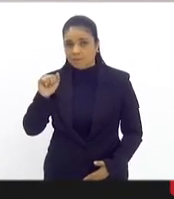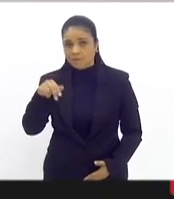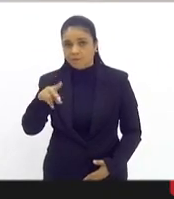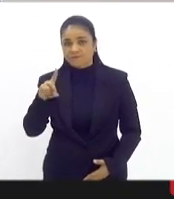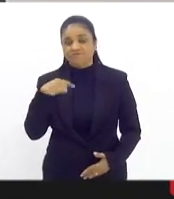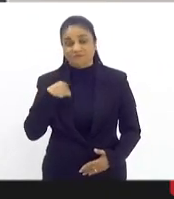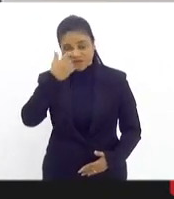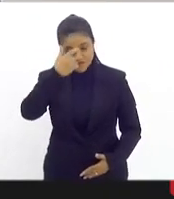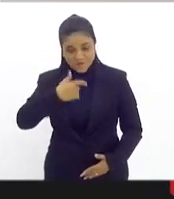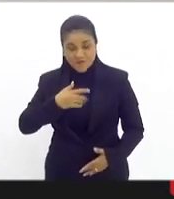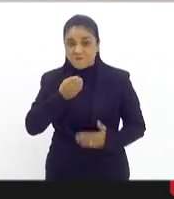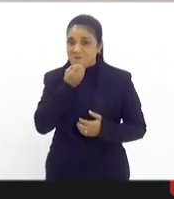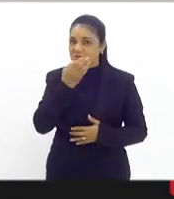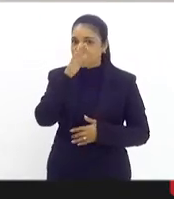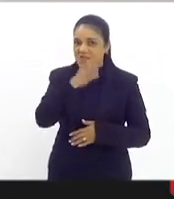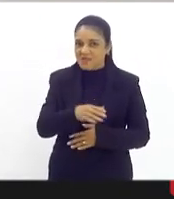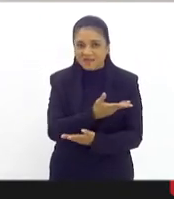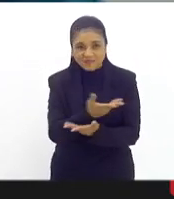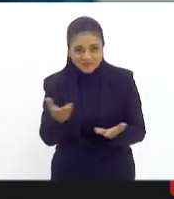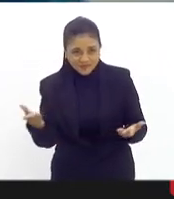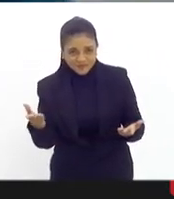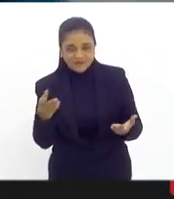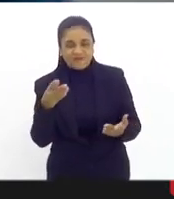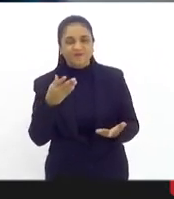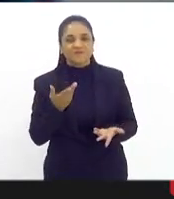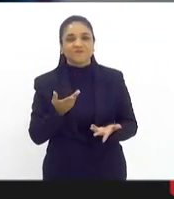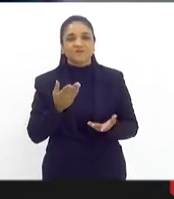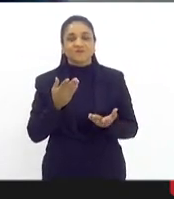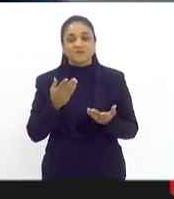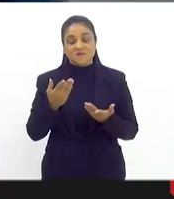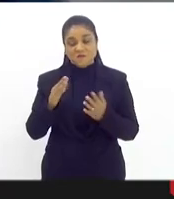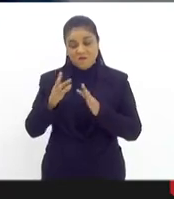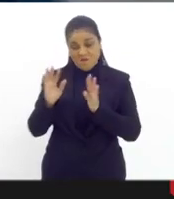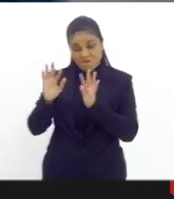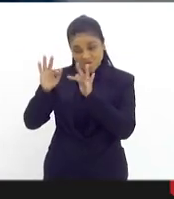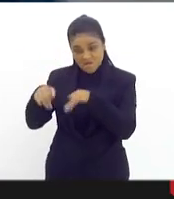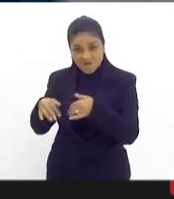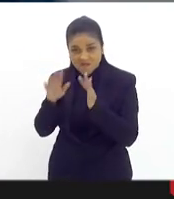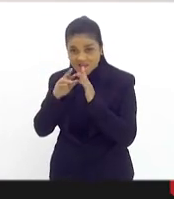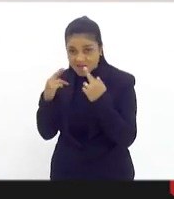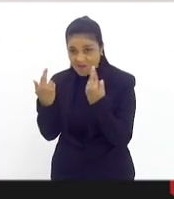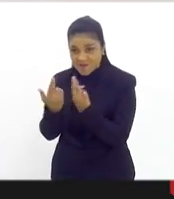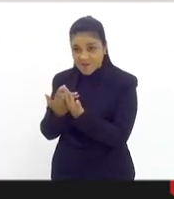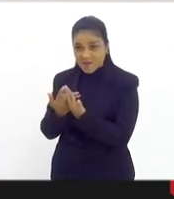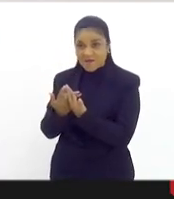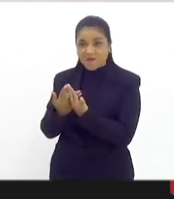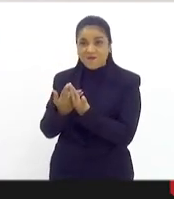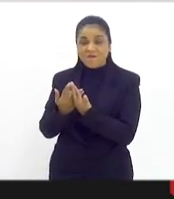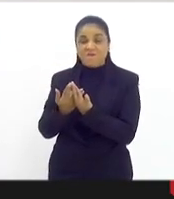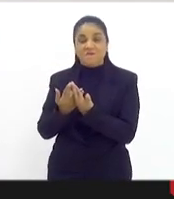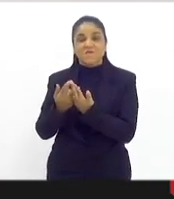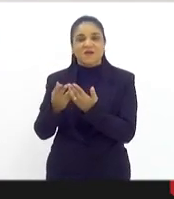boa tarde a todos e a todas. Boa tarde. Estamos terminando uma reunião aqui, estou ao lado, inclusive, da Estela Aranha, que está também